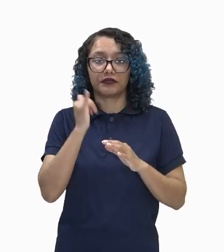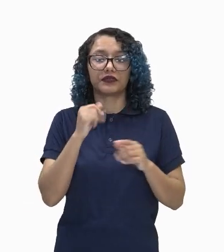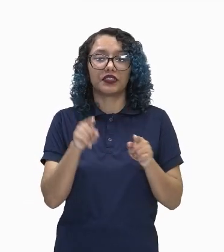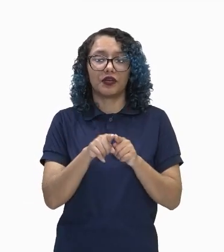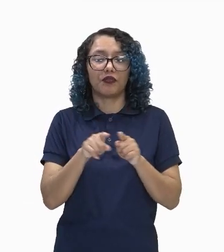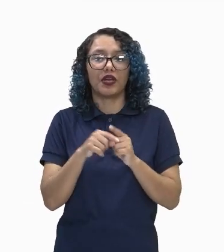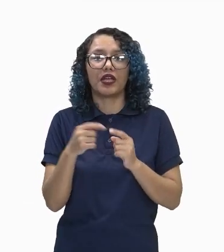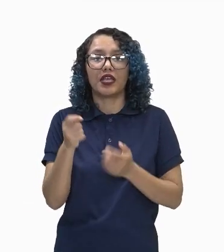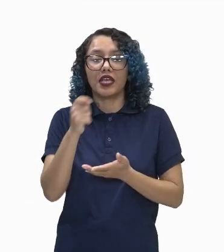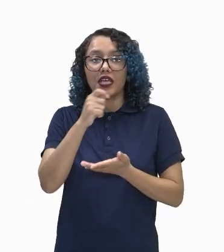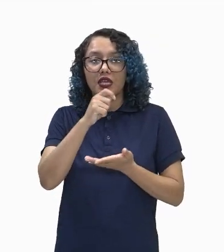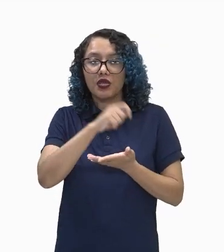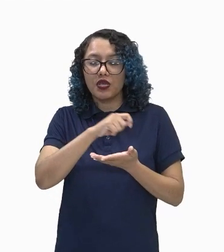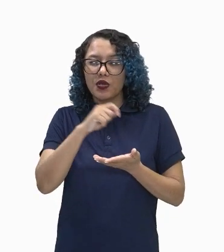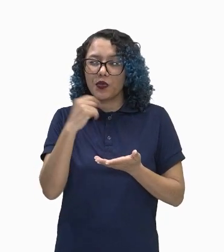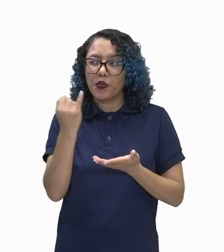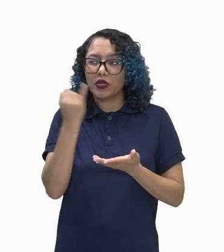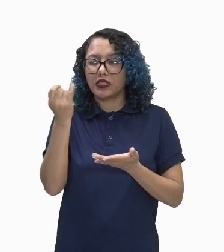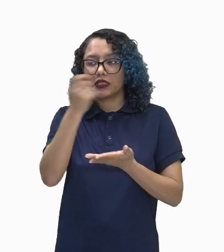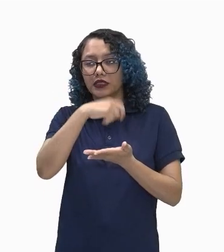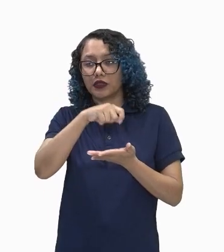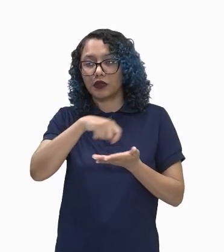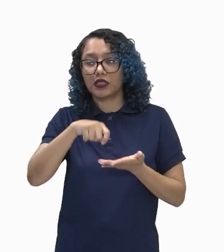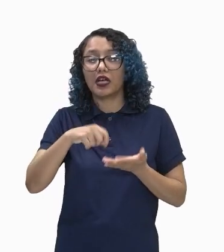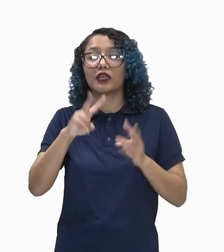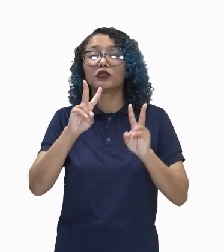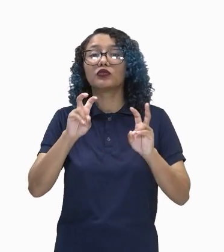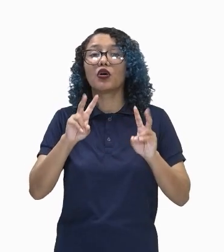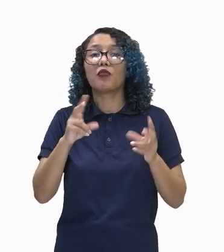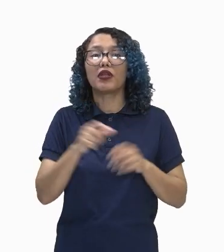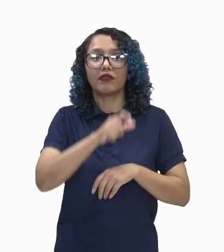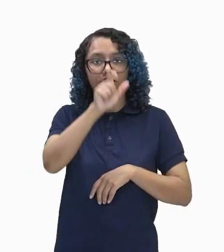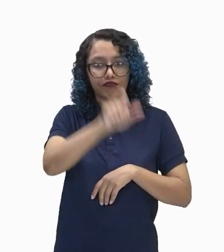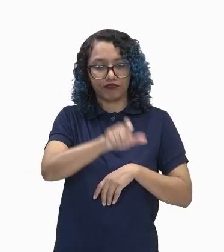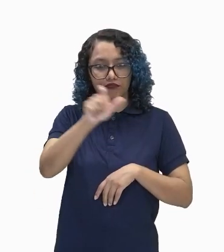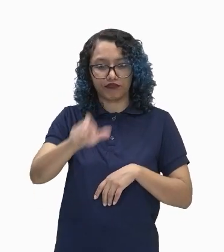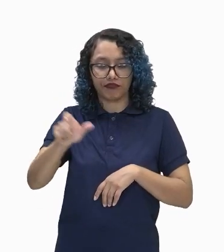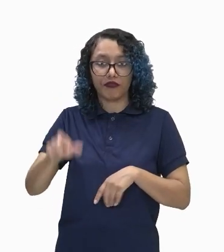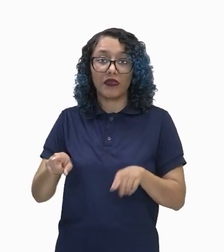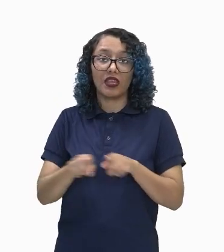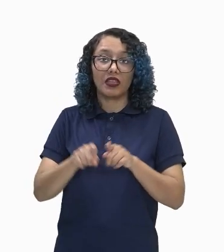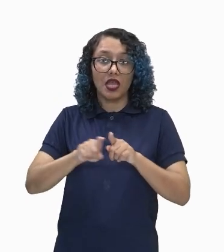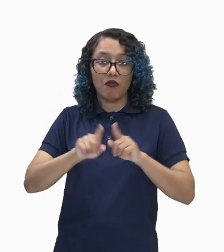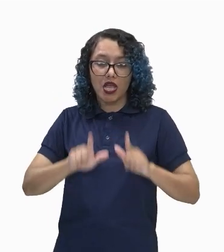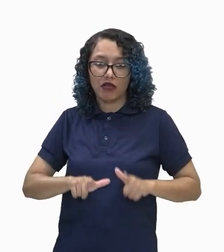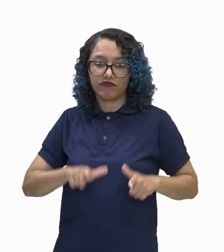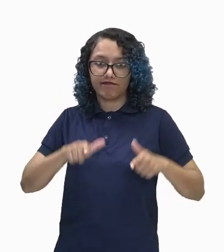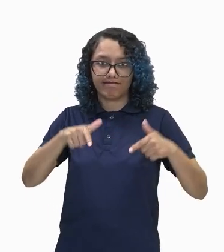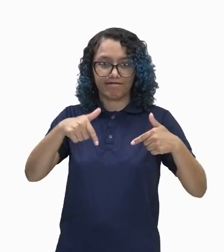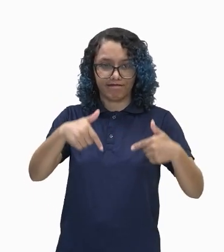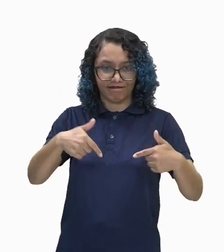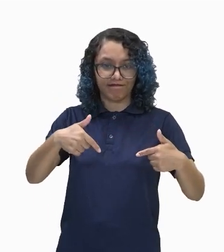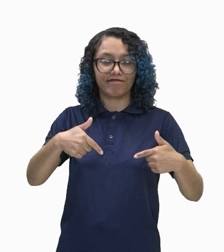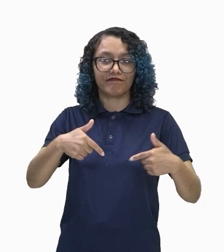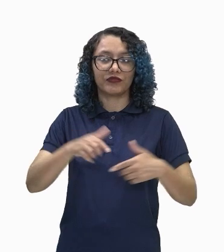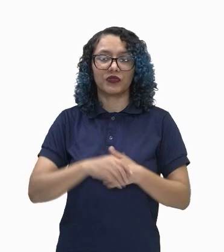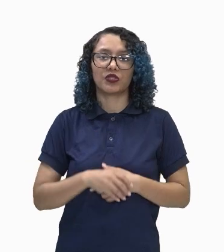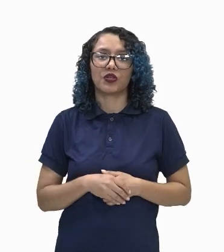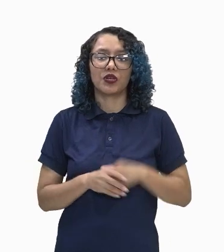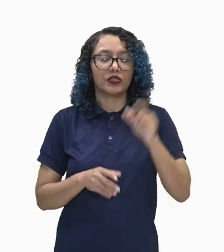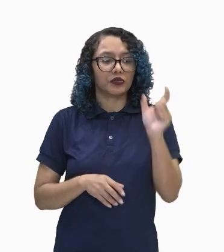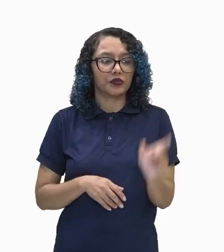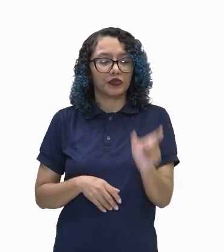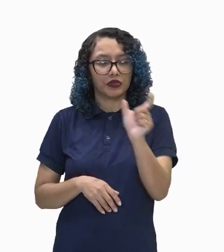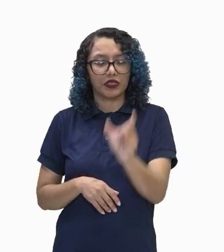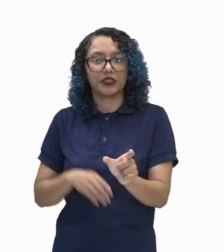dos personagens e da atuação desses personagens. Então, descrever quem são os personagens principais